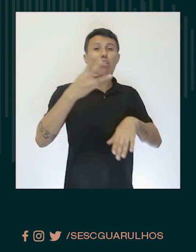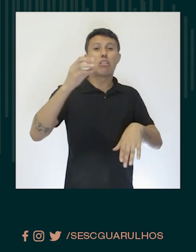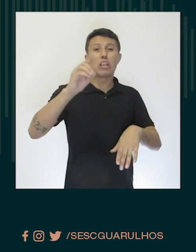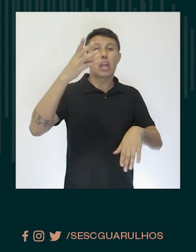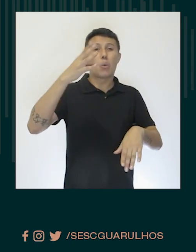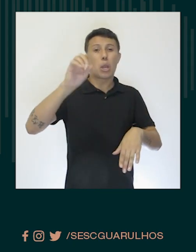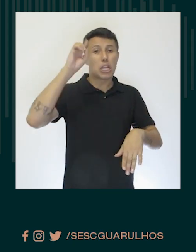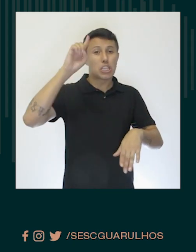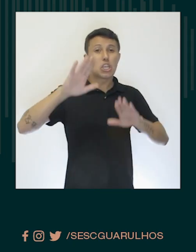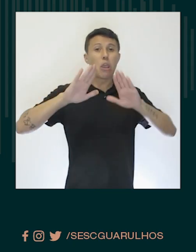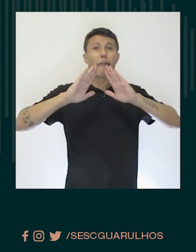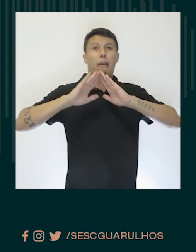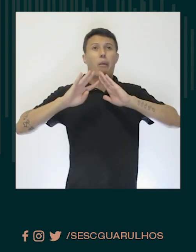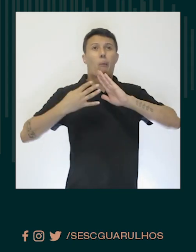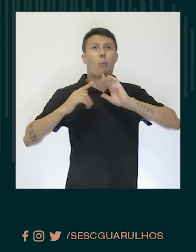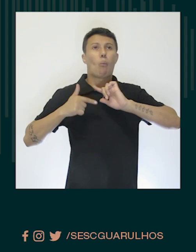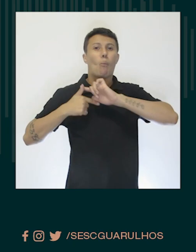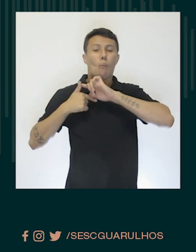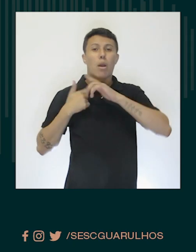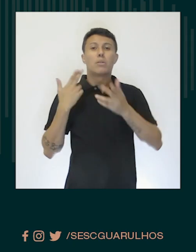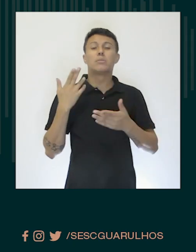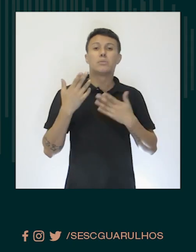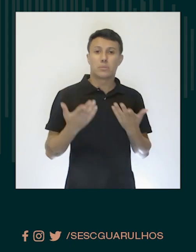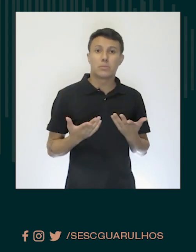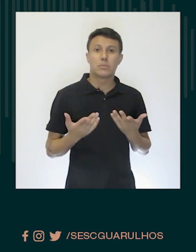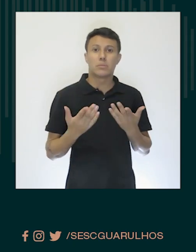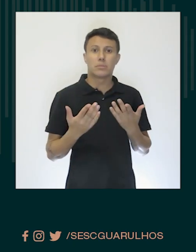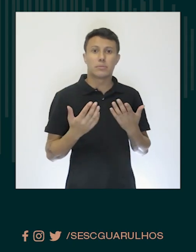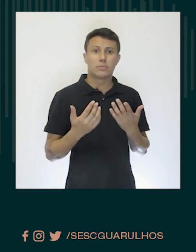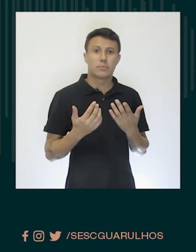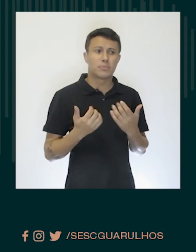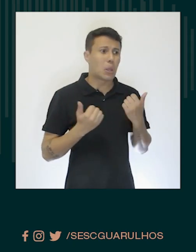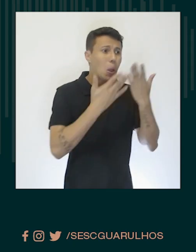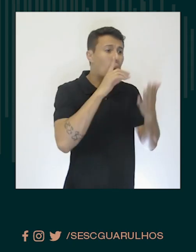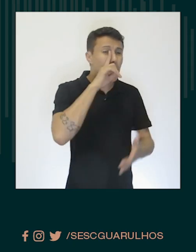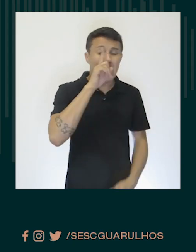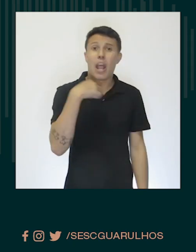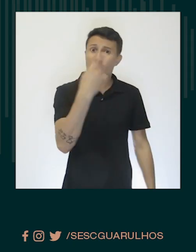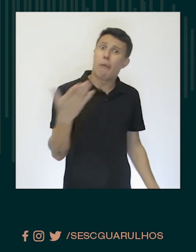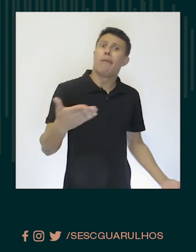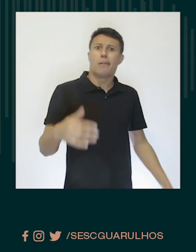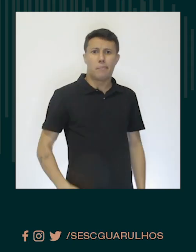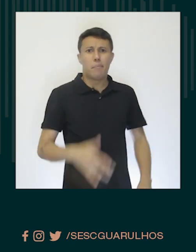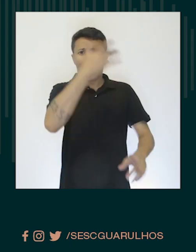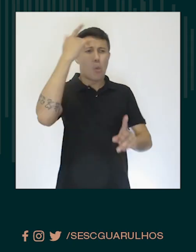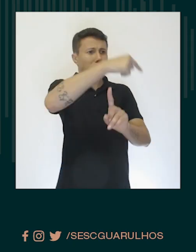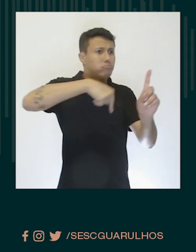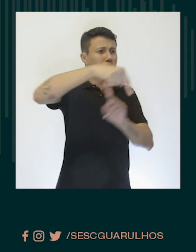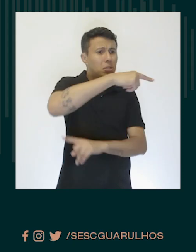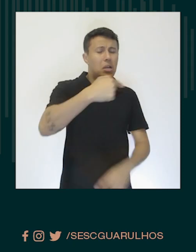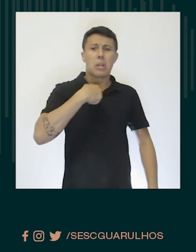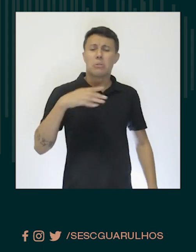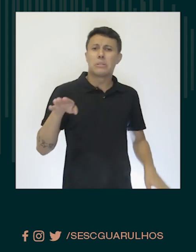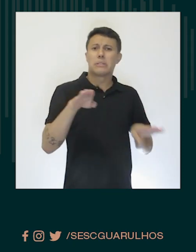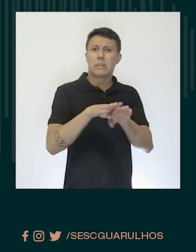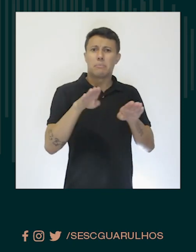tá ligado? Então, vale mais. E outra, oferecendo risco a nós, né, mano? Risco às pessoas à nossa volta. Eu mesmo levo comida